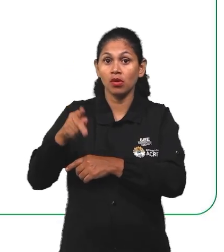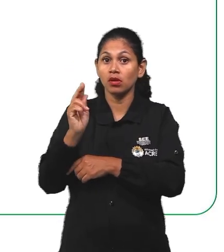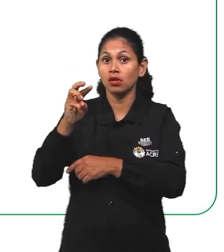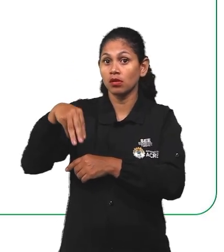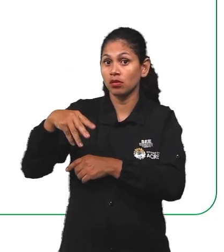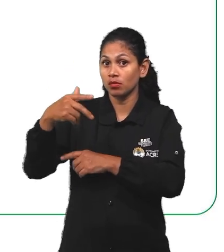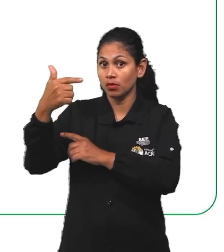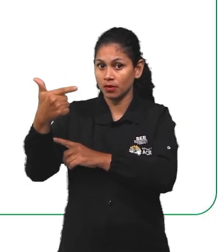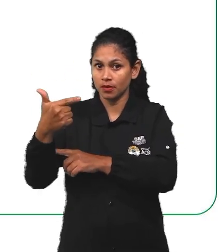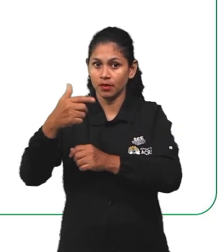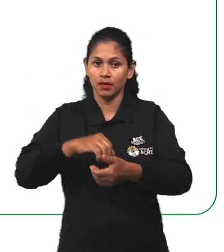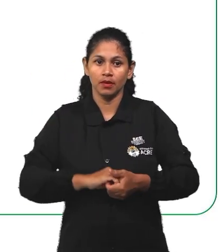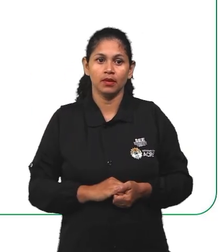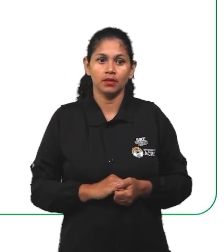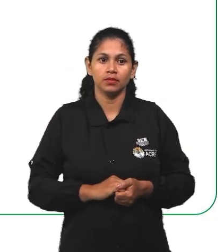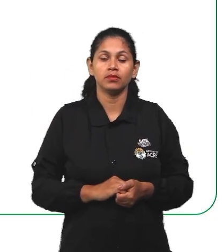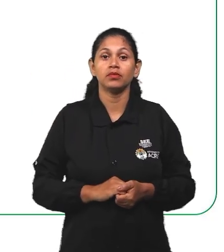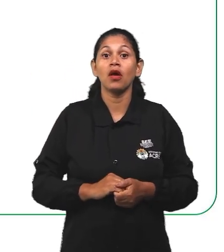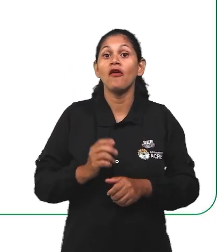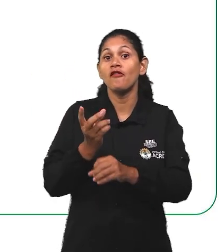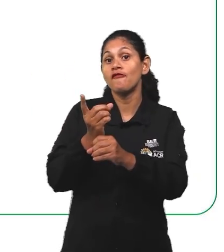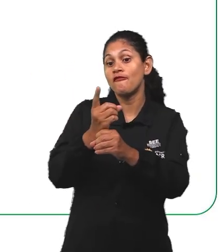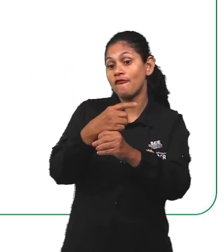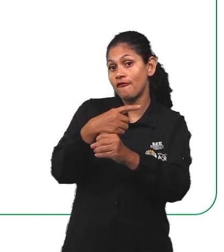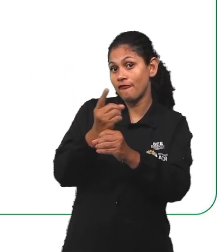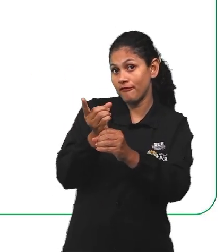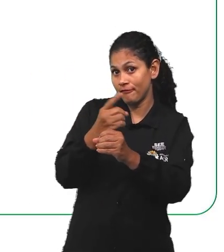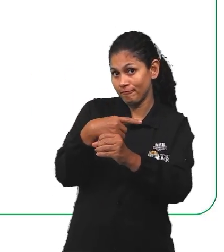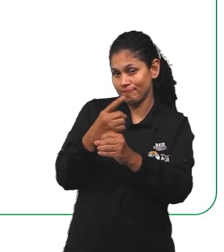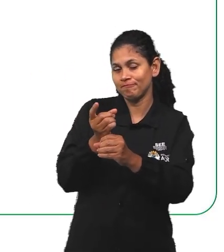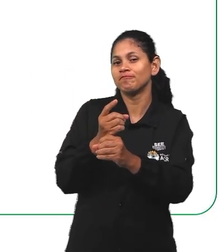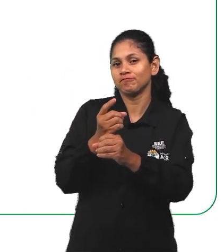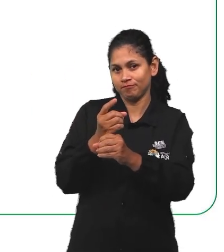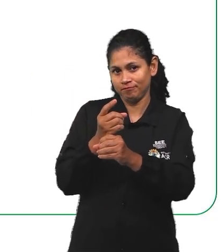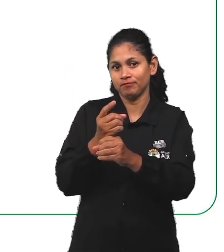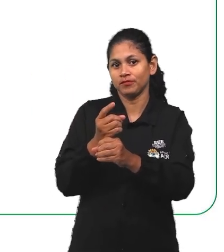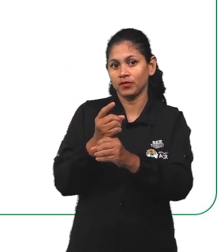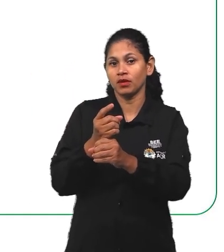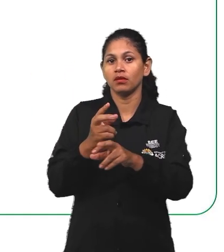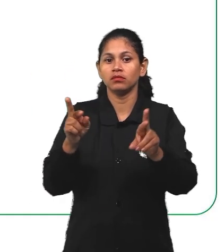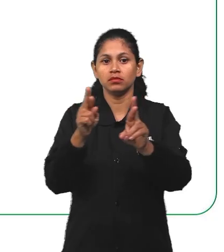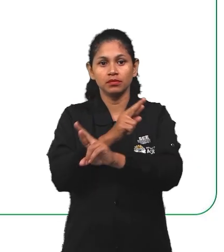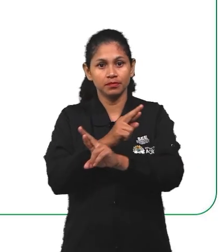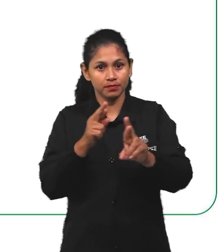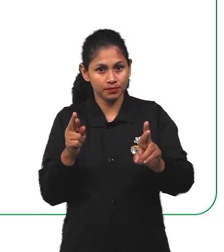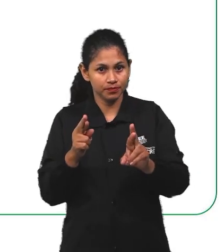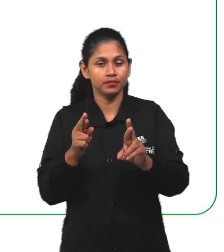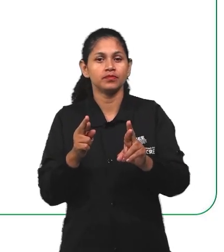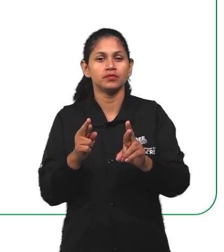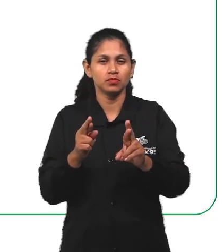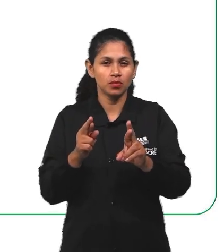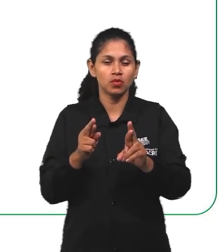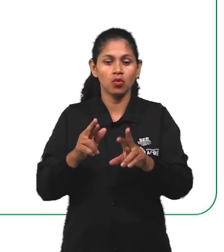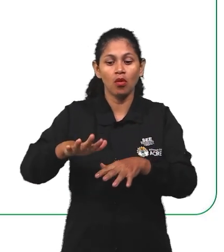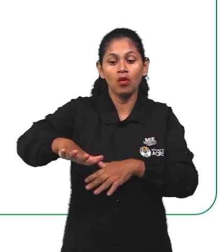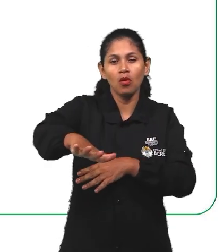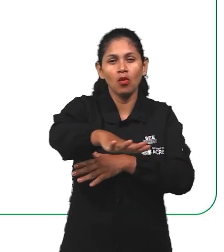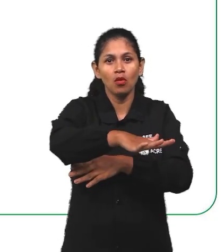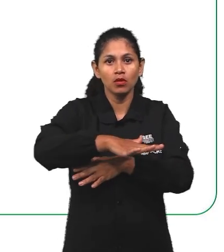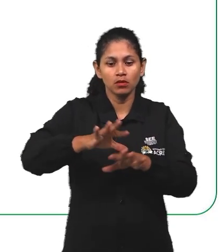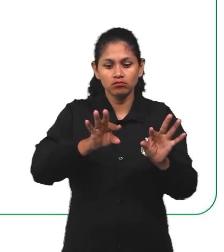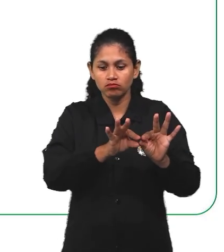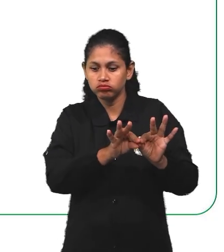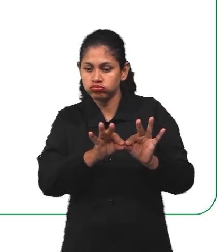nós já trabalhamos até aqui anteriormente. Então, observa aqui que é a relação, ela relaciona o espaço